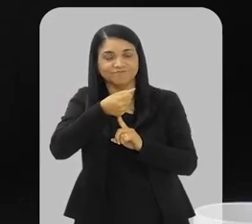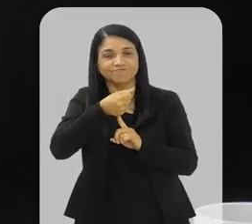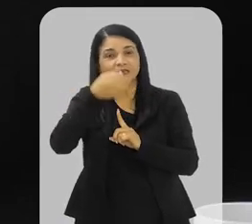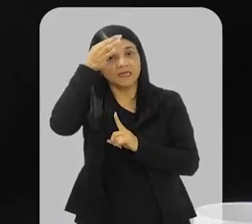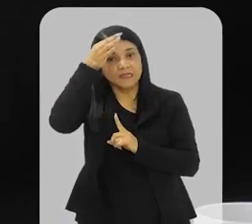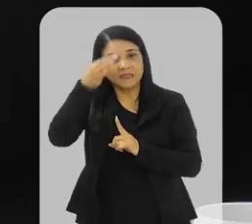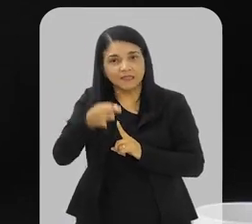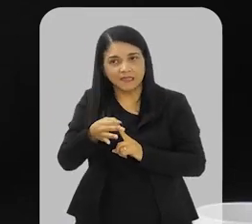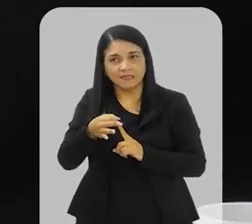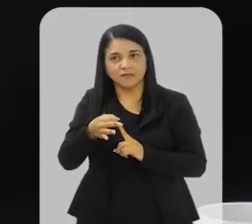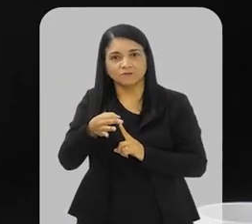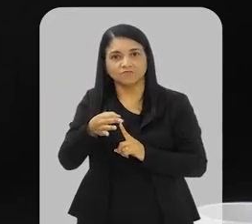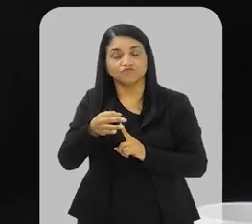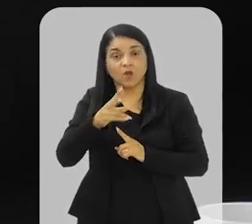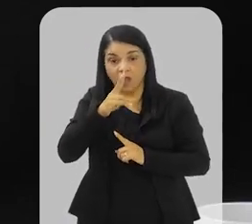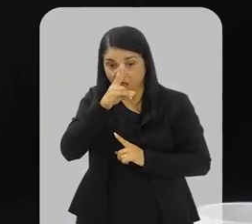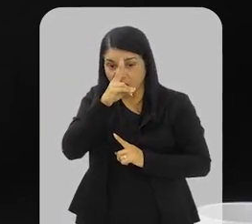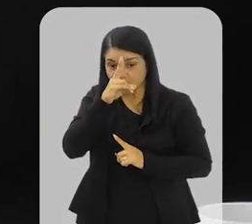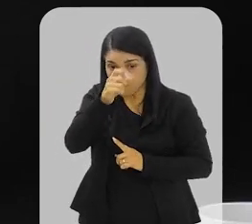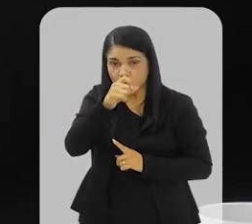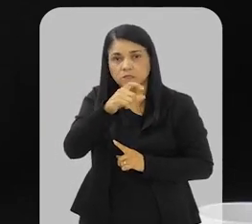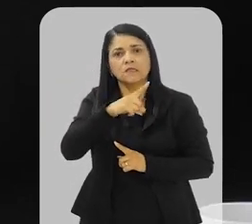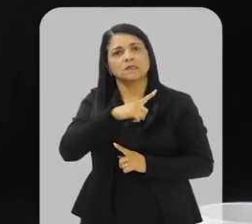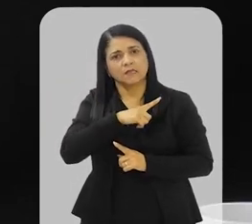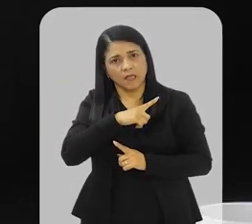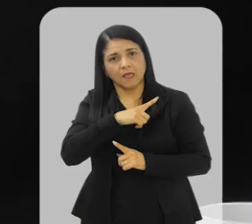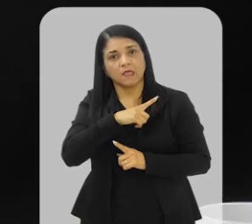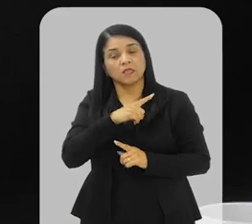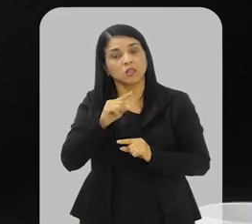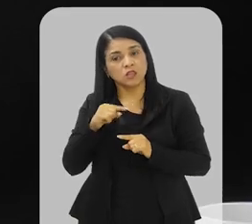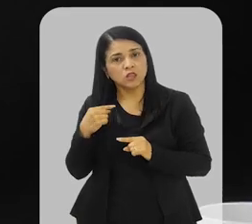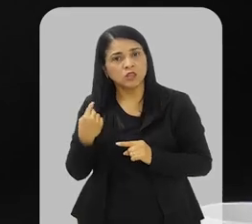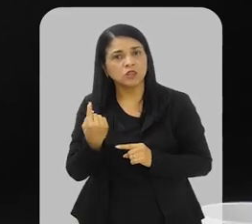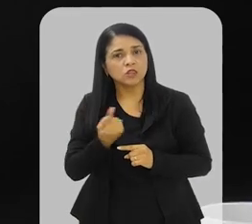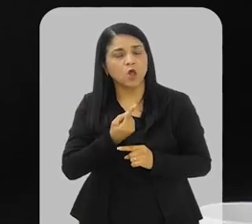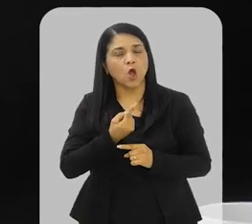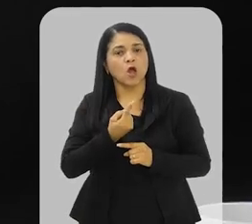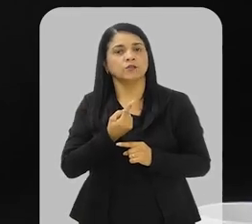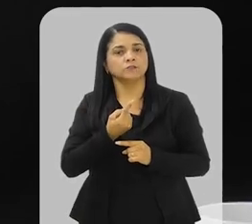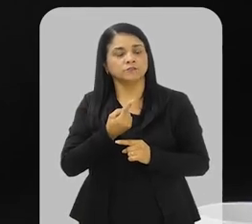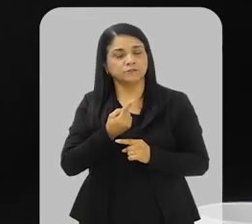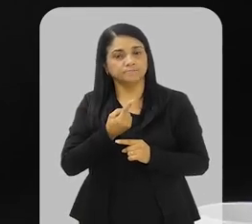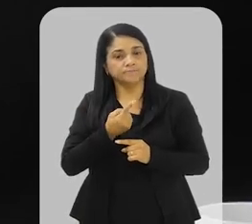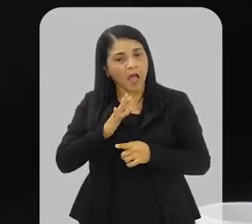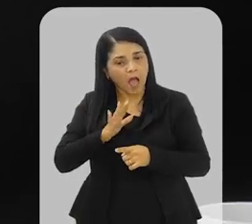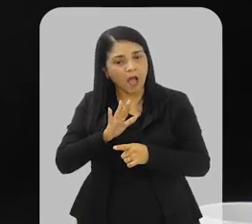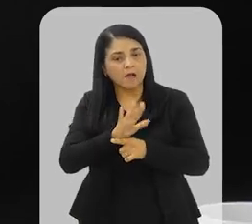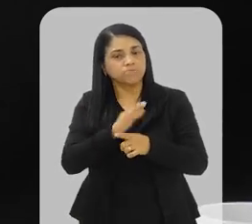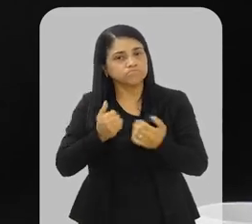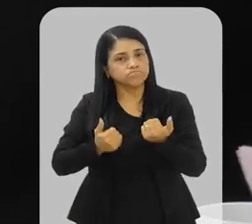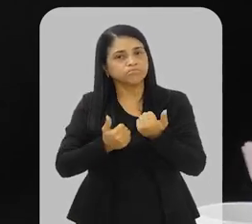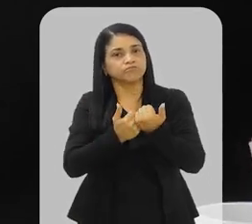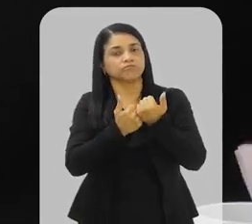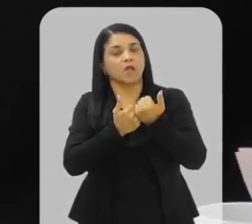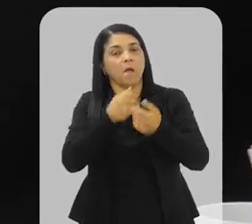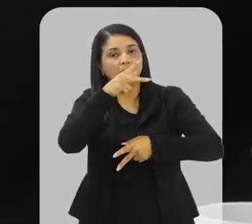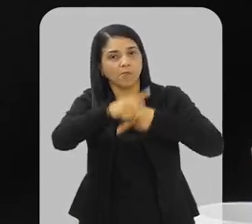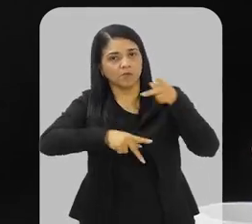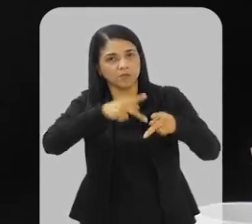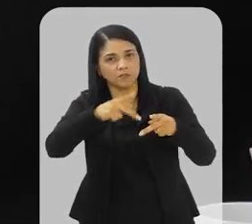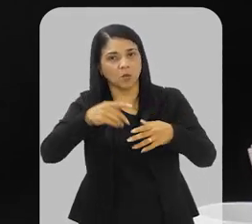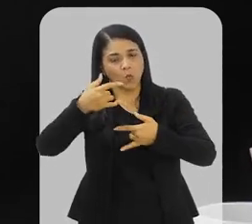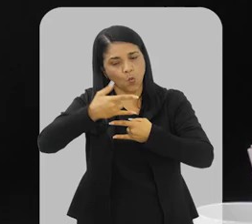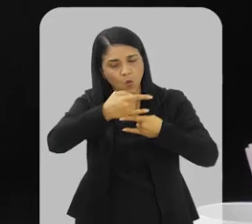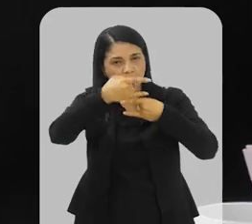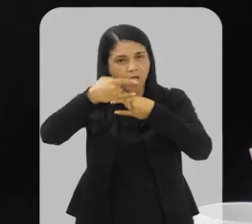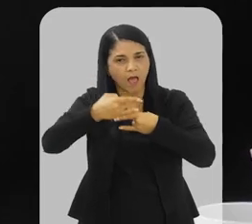artes as artes em geral entendam a força que elas têm porque fomos nós que mantivemos a sanidade mental da população